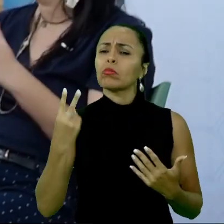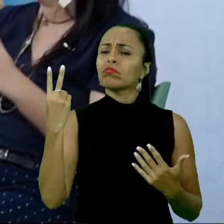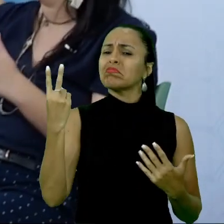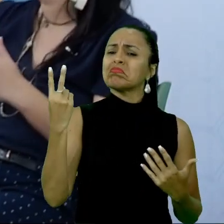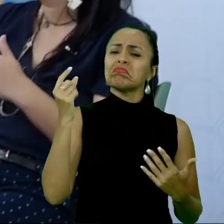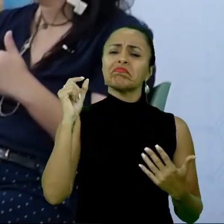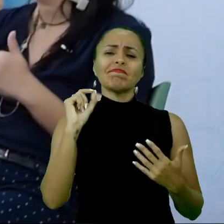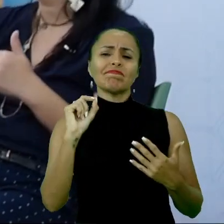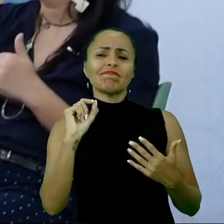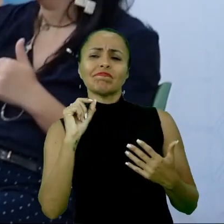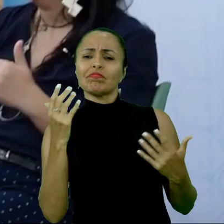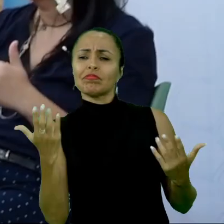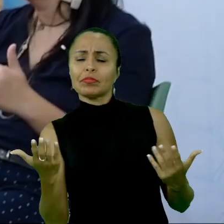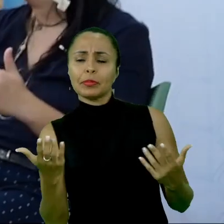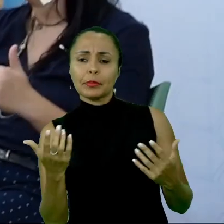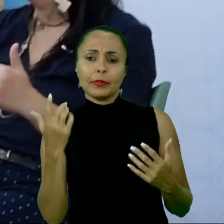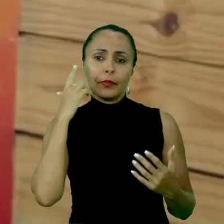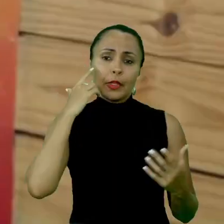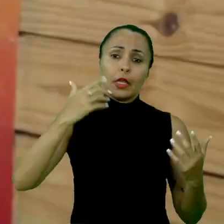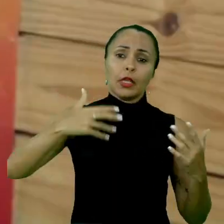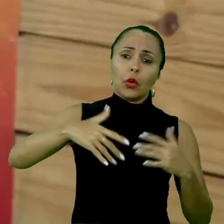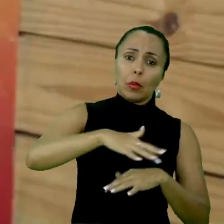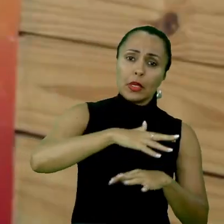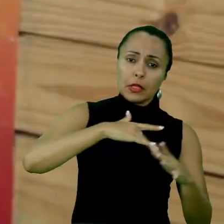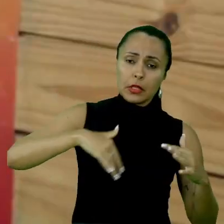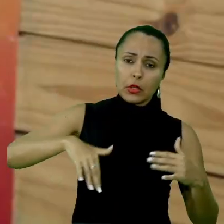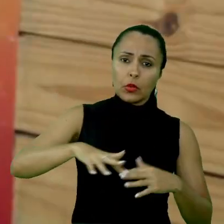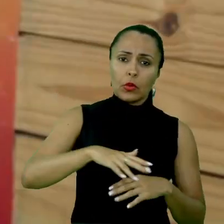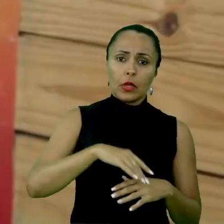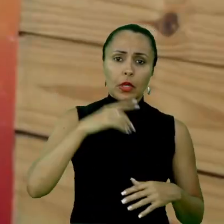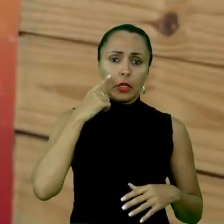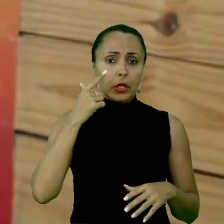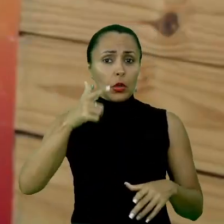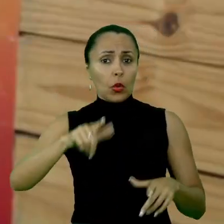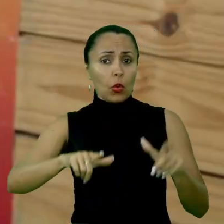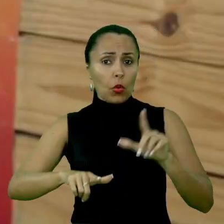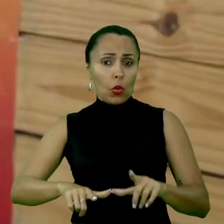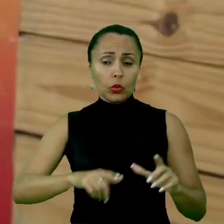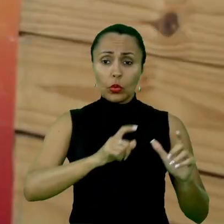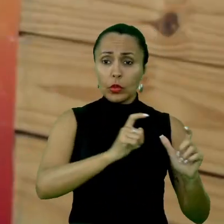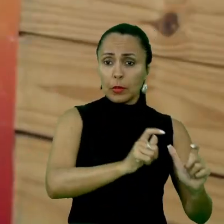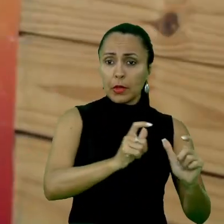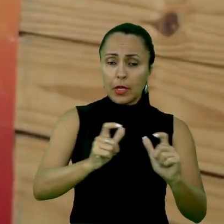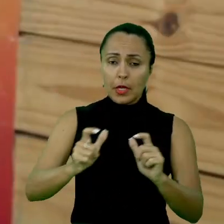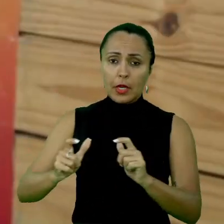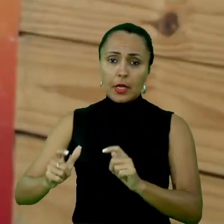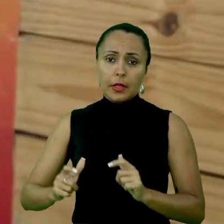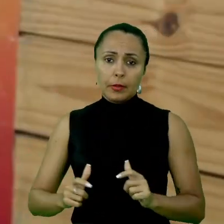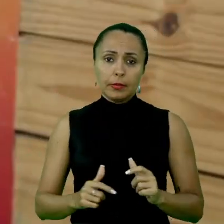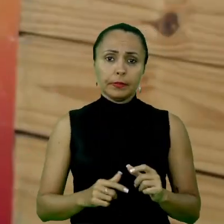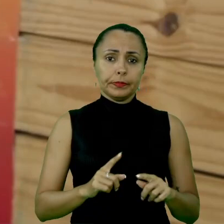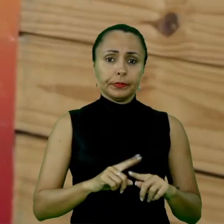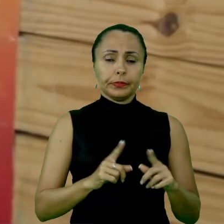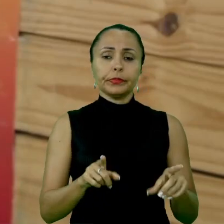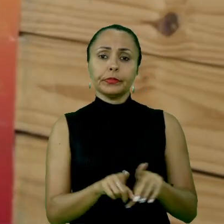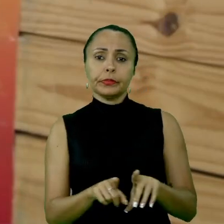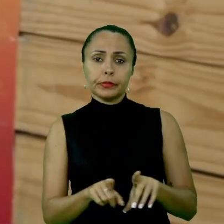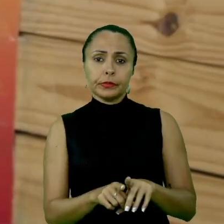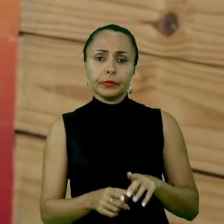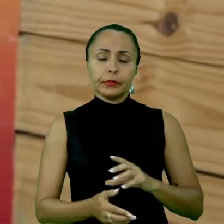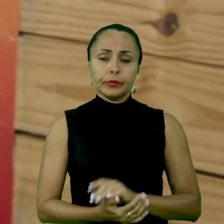Sim, ela circula, ela começa a circular em outros âmbitos, mas ao mesmo tempo, não é